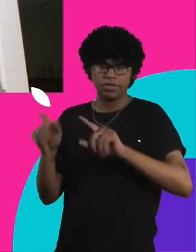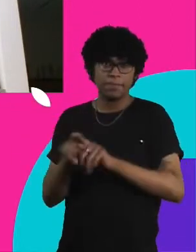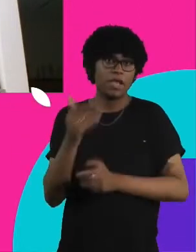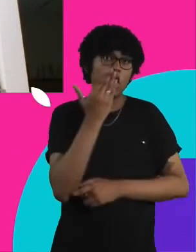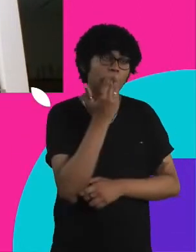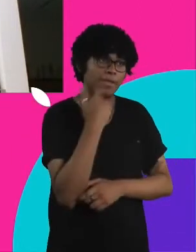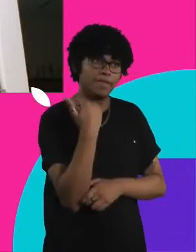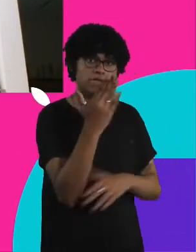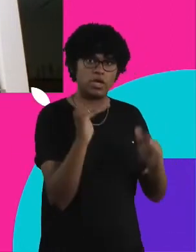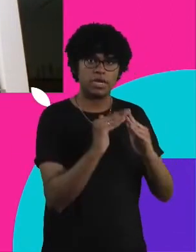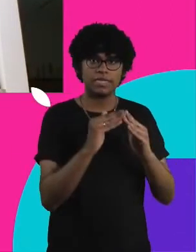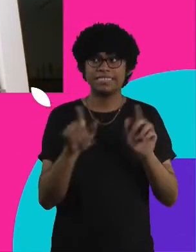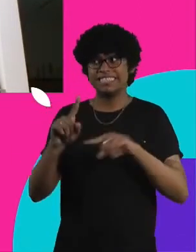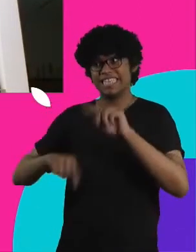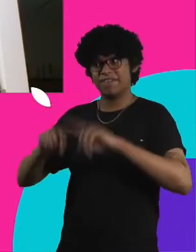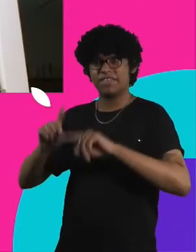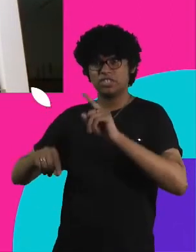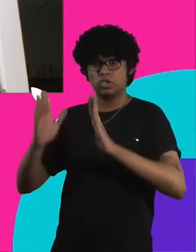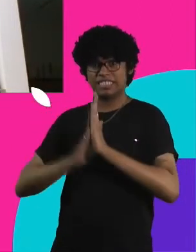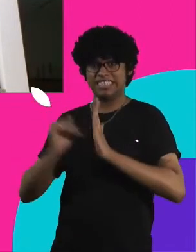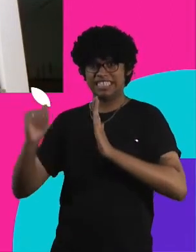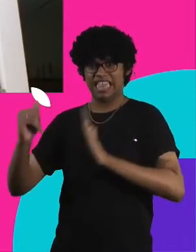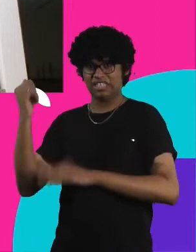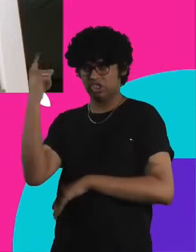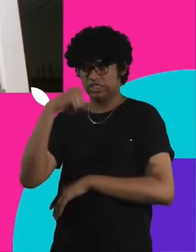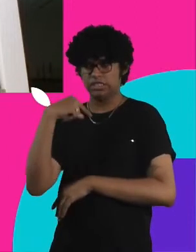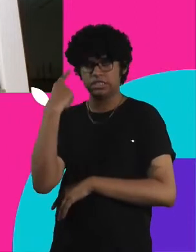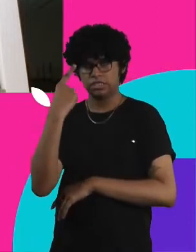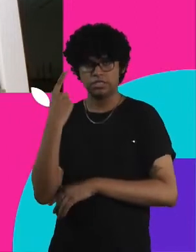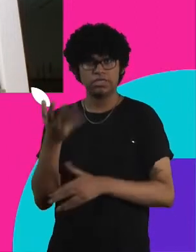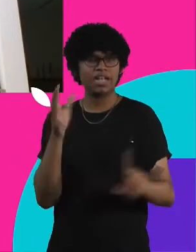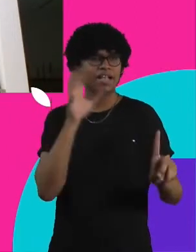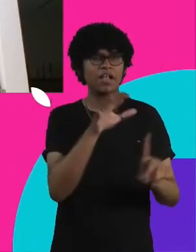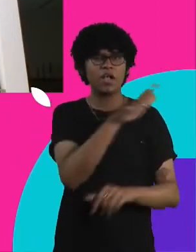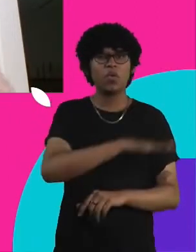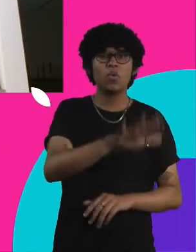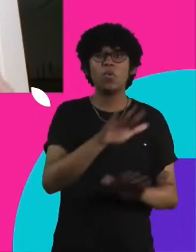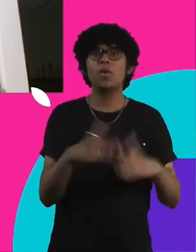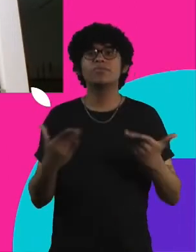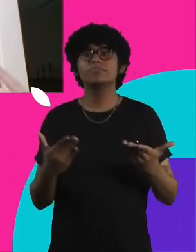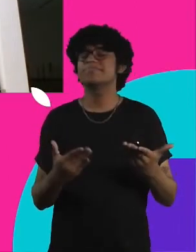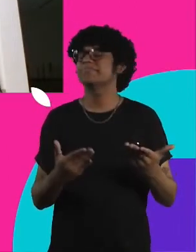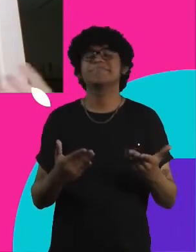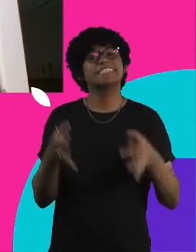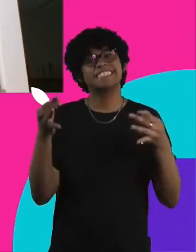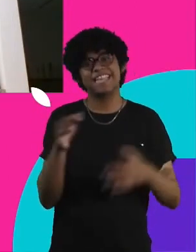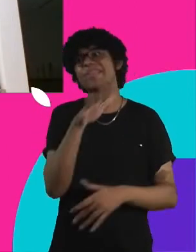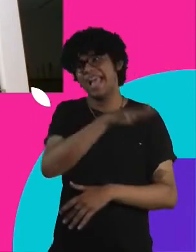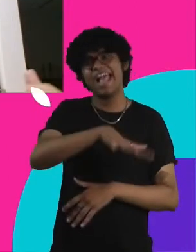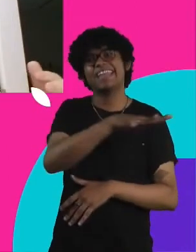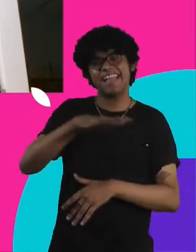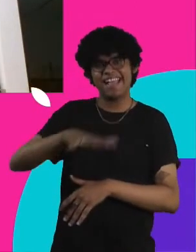casa, serviços e estética. Quais foram as áreas mais afetadas pela pandemia? Exatamente essas